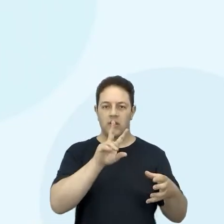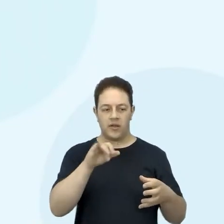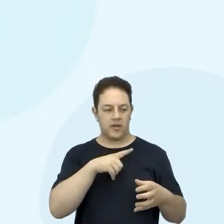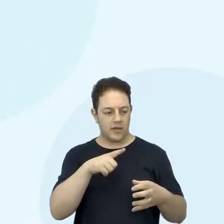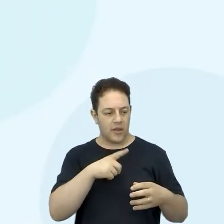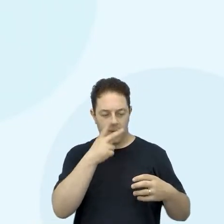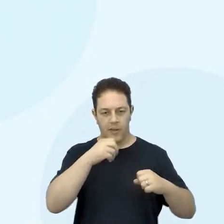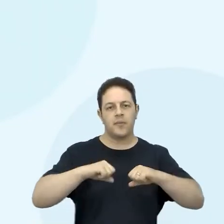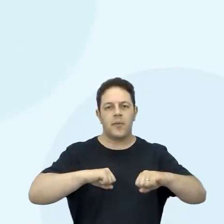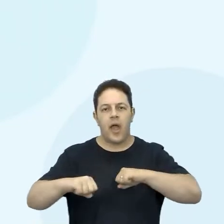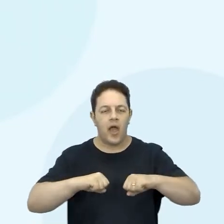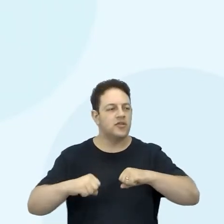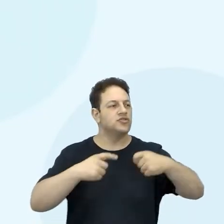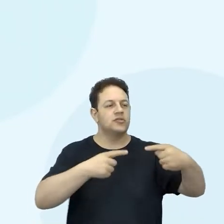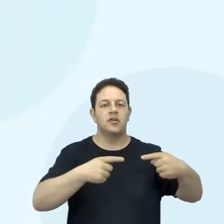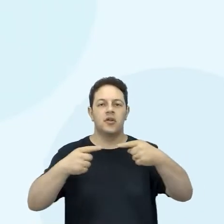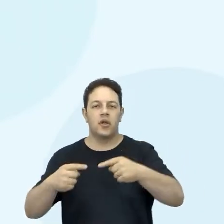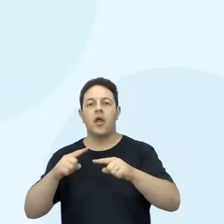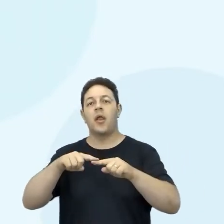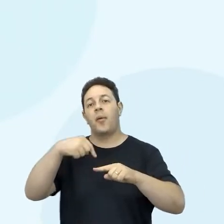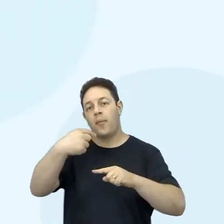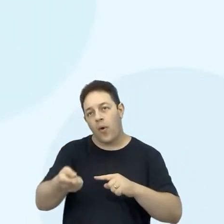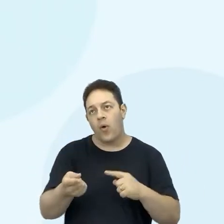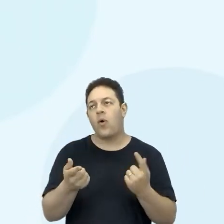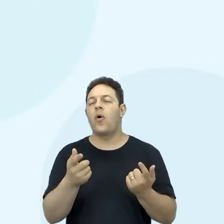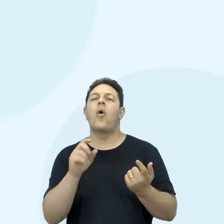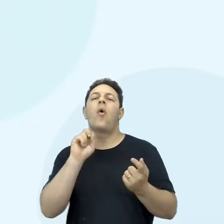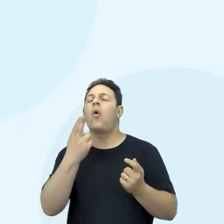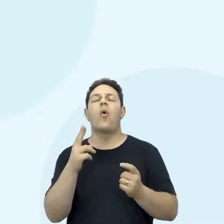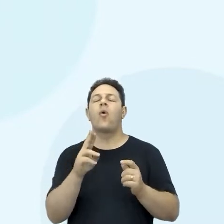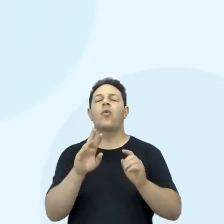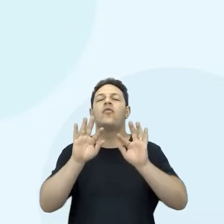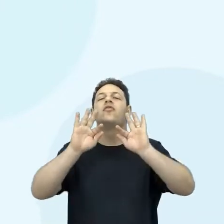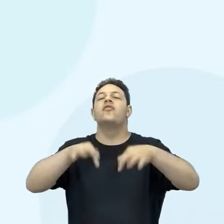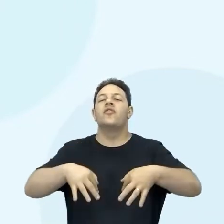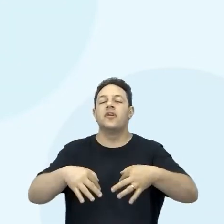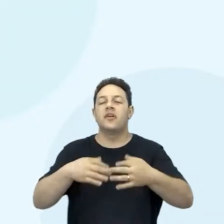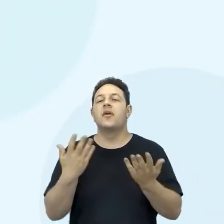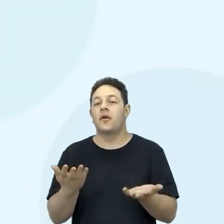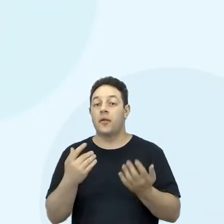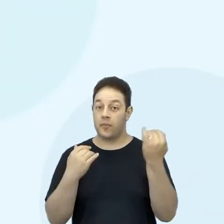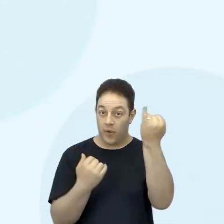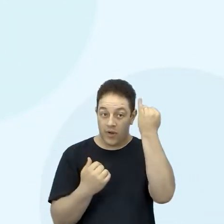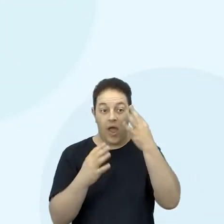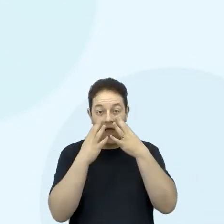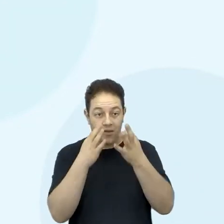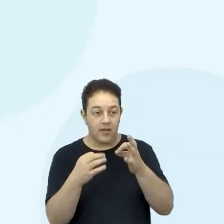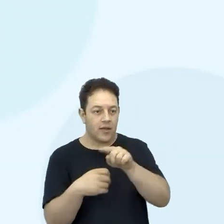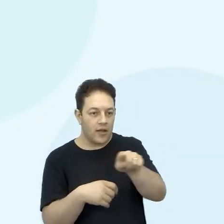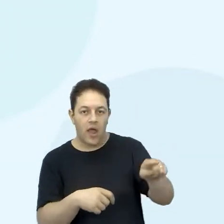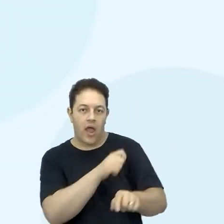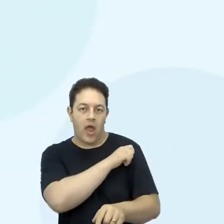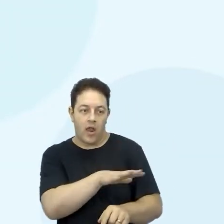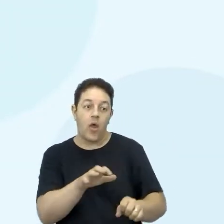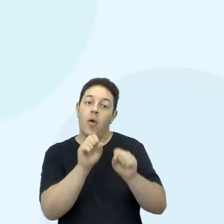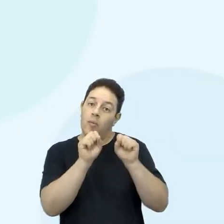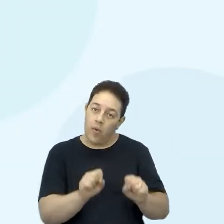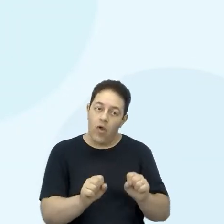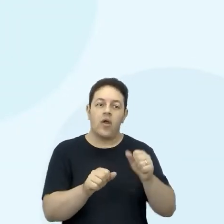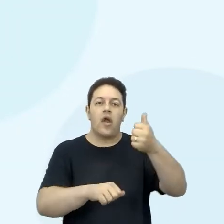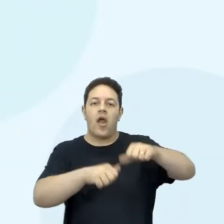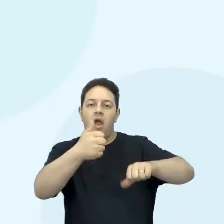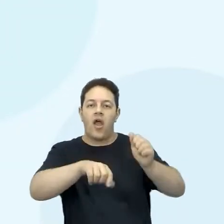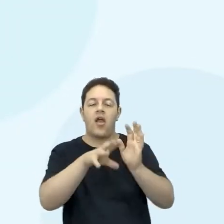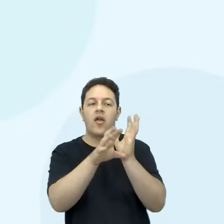isso ocorrerá somente ao final da atividade. Deve-se atentar para o fato de que os estudantes podem ou não receber notas de avaliação